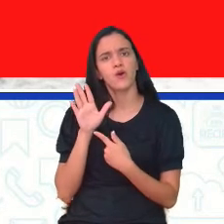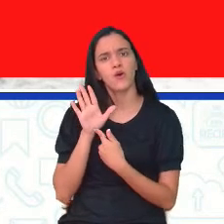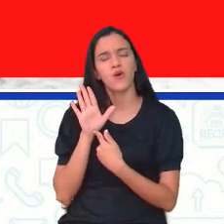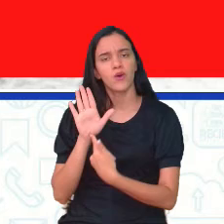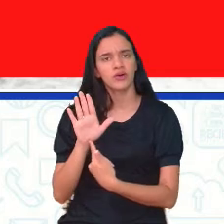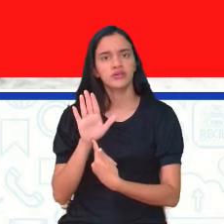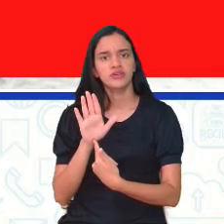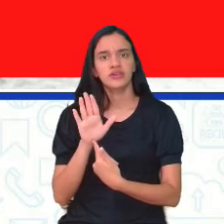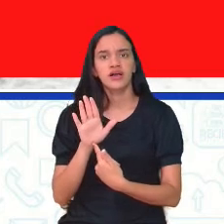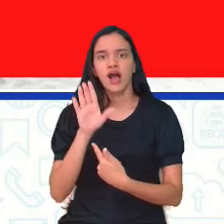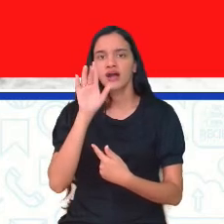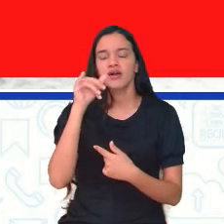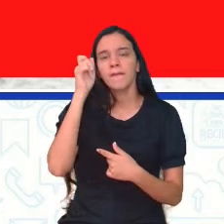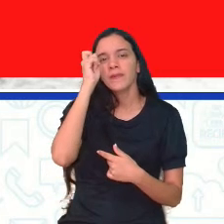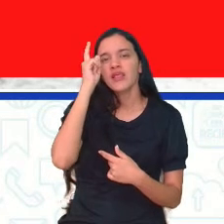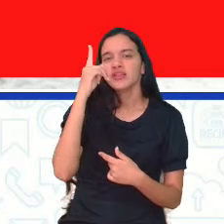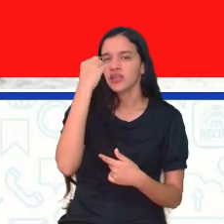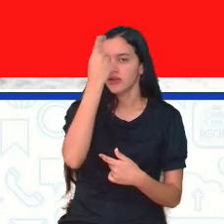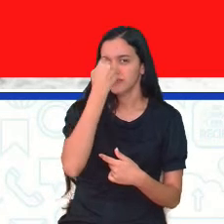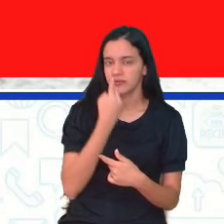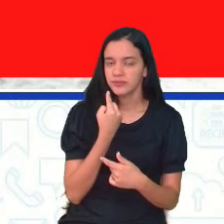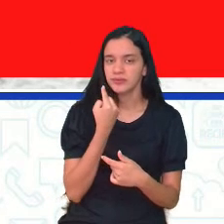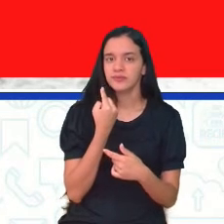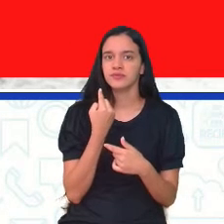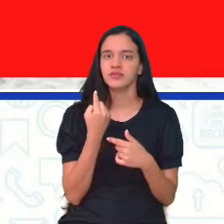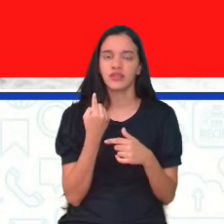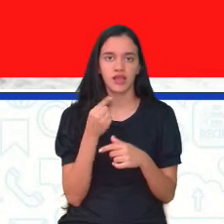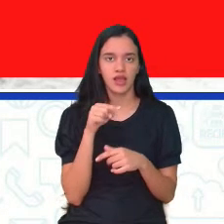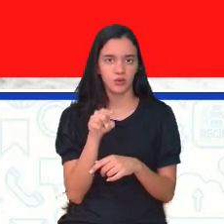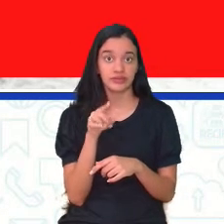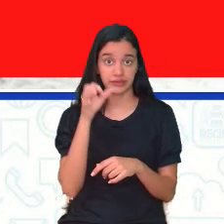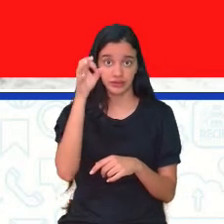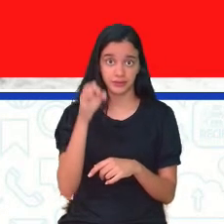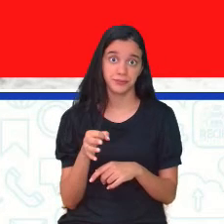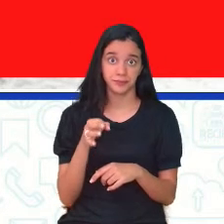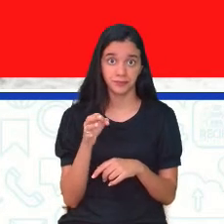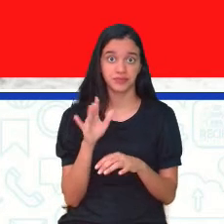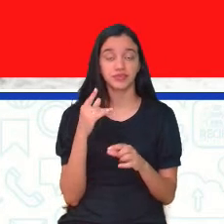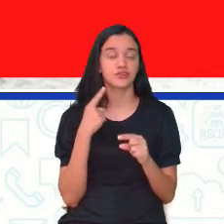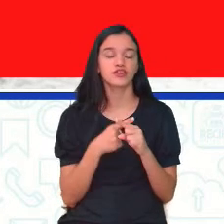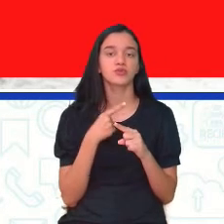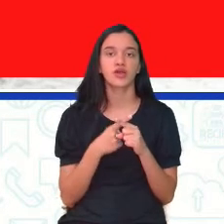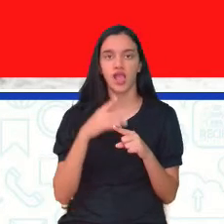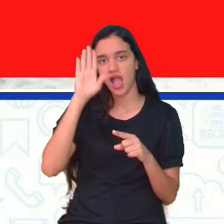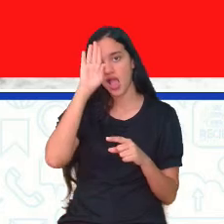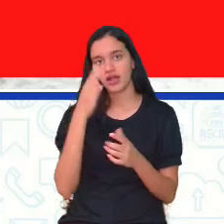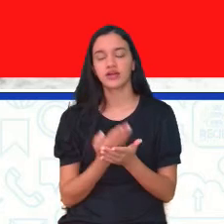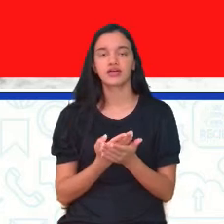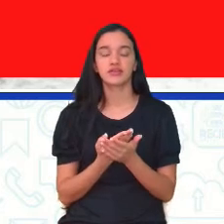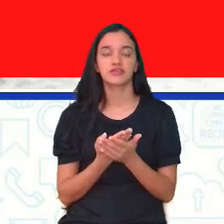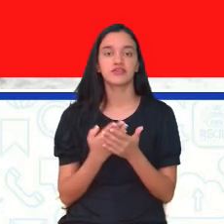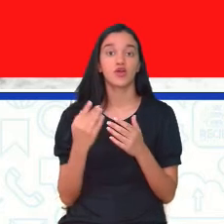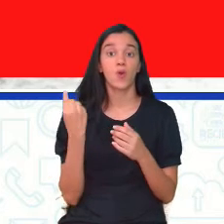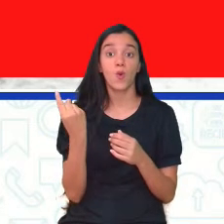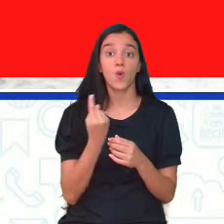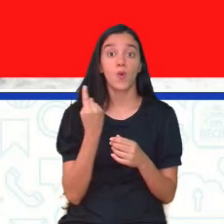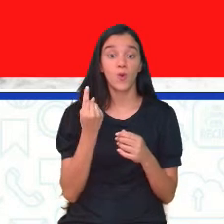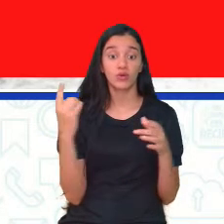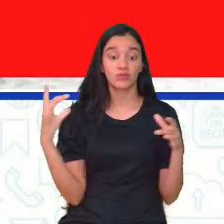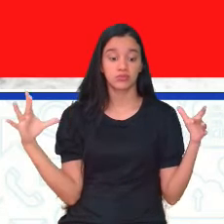ideologia fascista. Você uniformiza, certo? Porque eles acreditam que pela